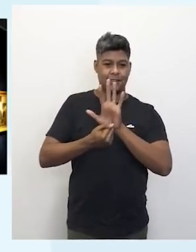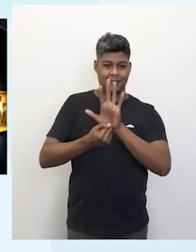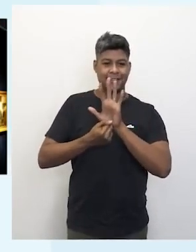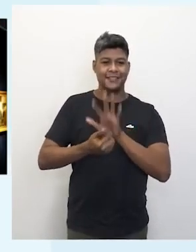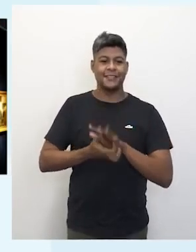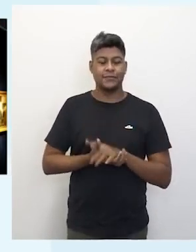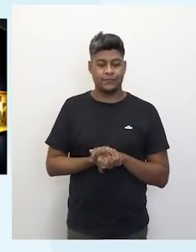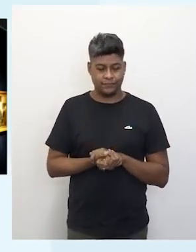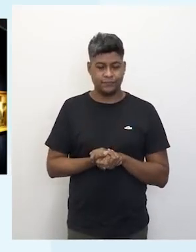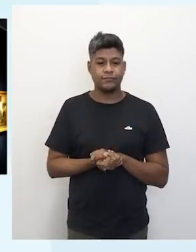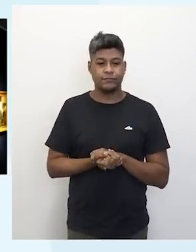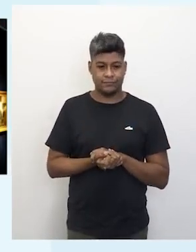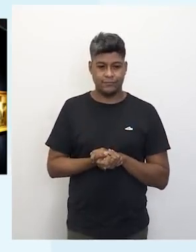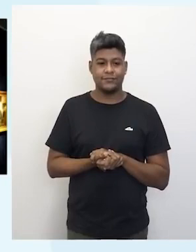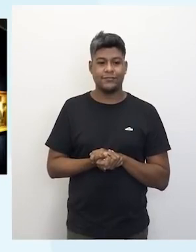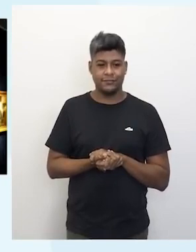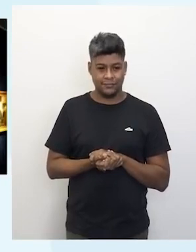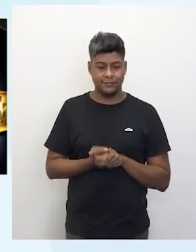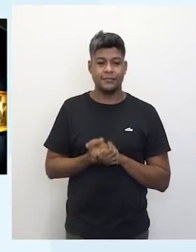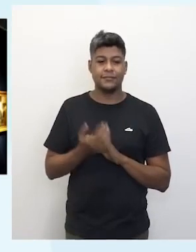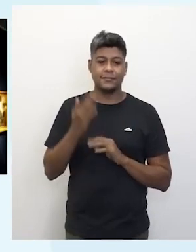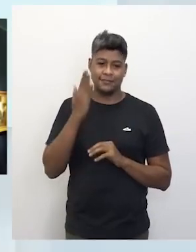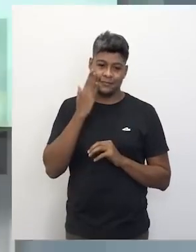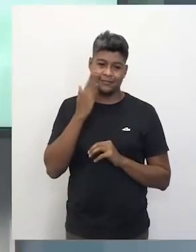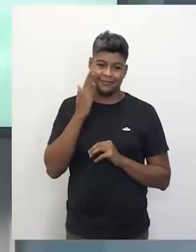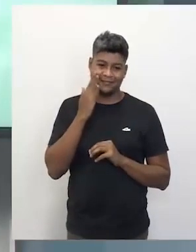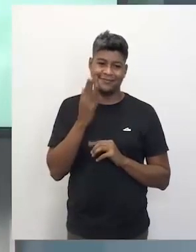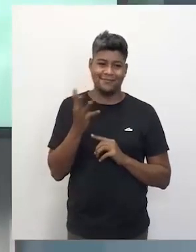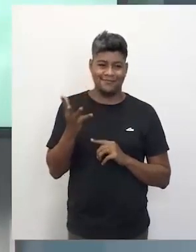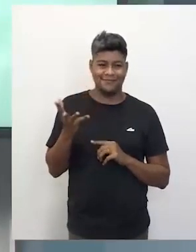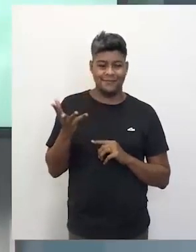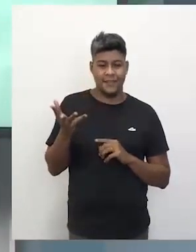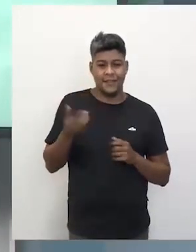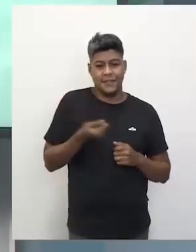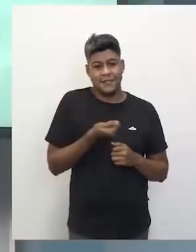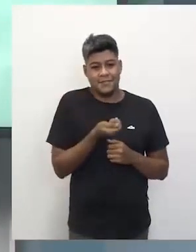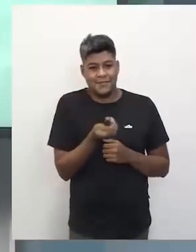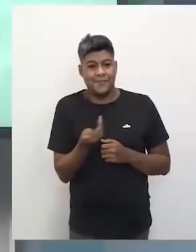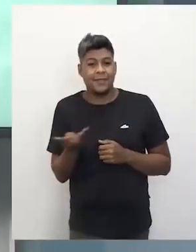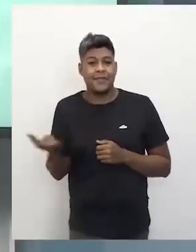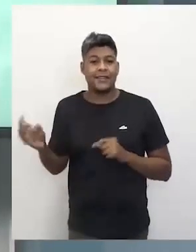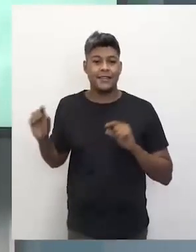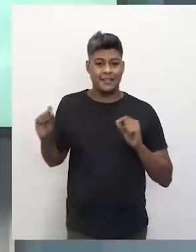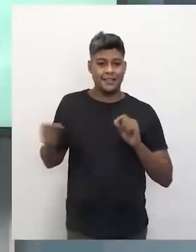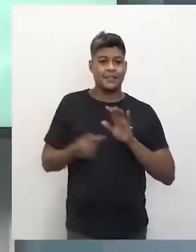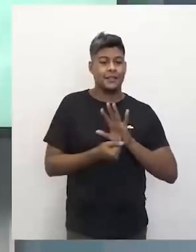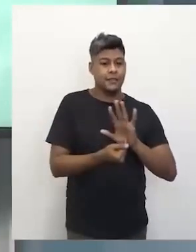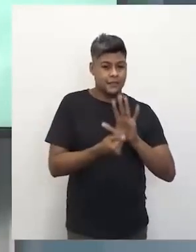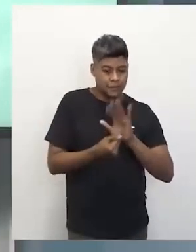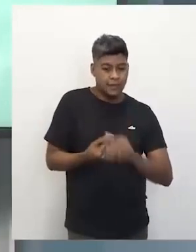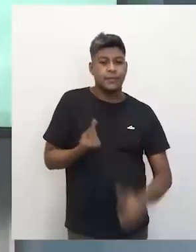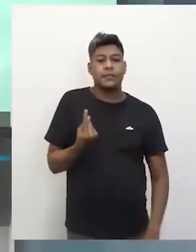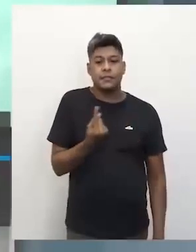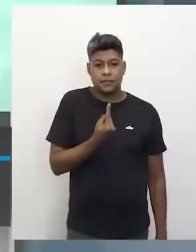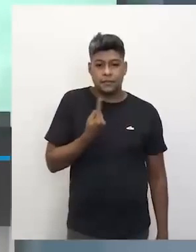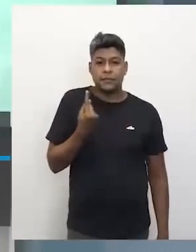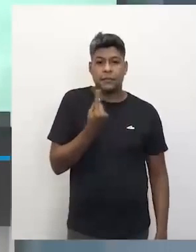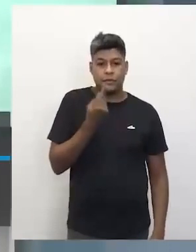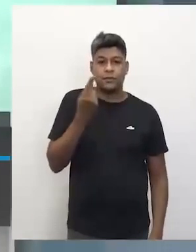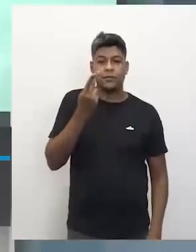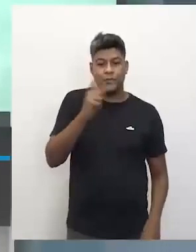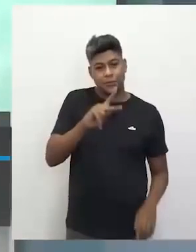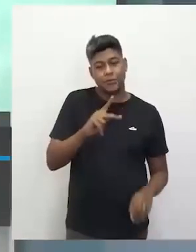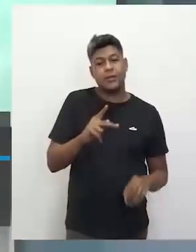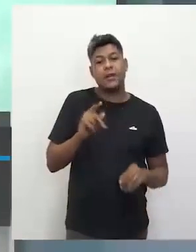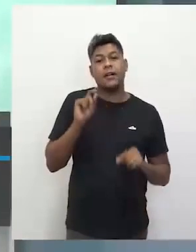outros artistas, ou uma coleção, uma exposição sua individual, só de obras suas,